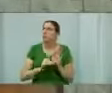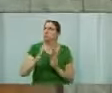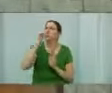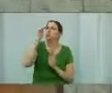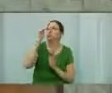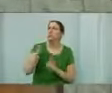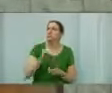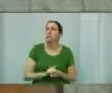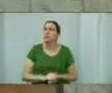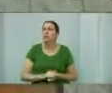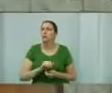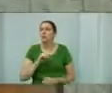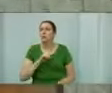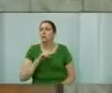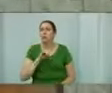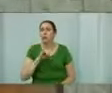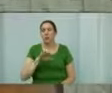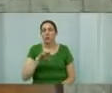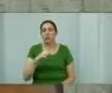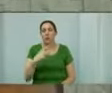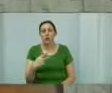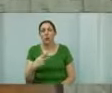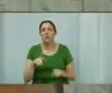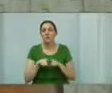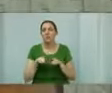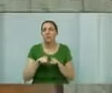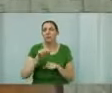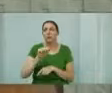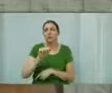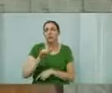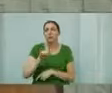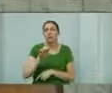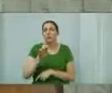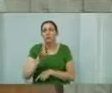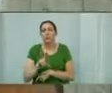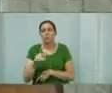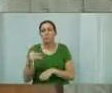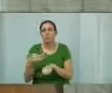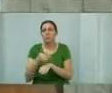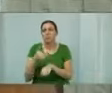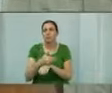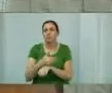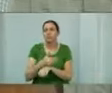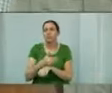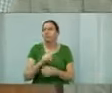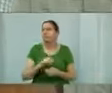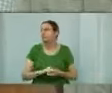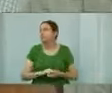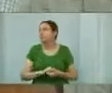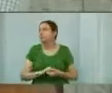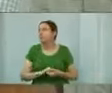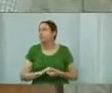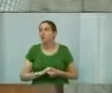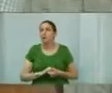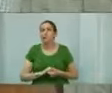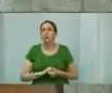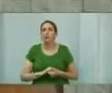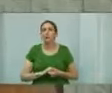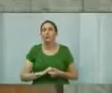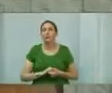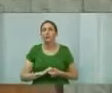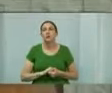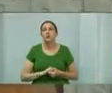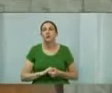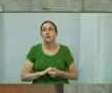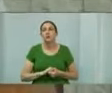Renato do IEP, toda a equipe do IEP que está aqui presente, né? Pessoal da GER também está aqui presente, vamos ver se é o pessoal da GER, mas enfim, são as nossas